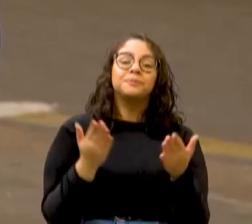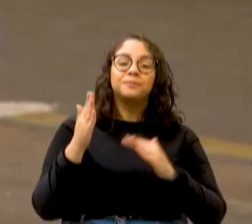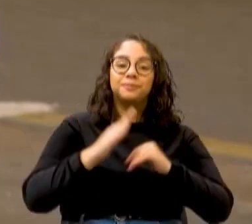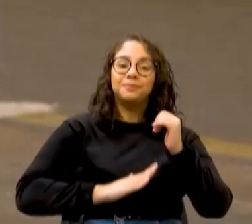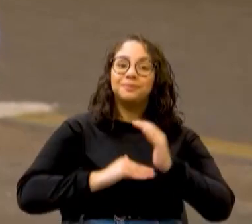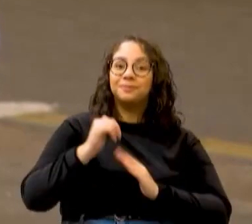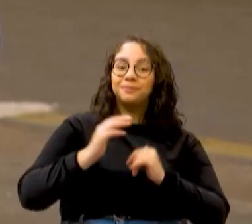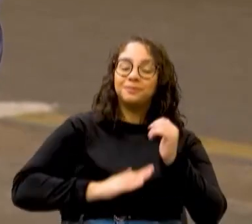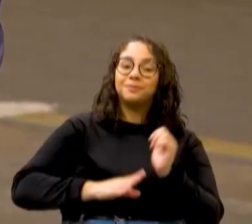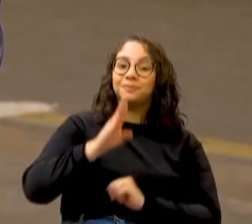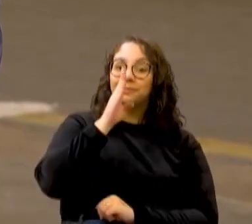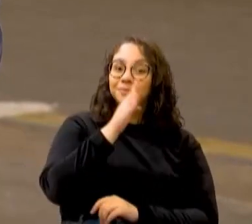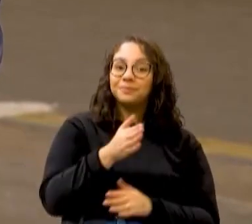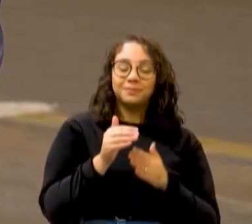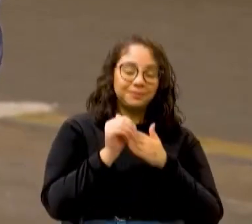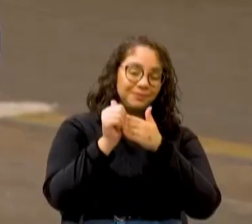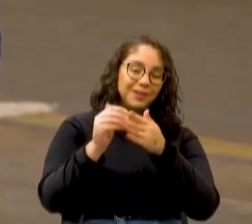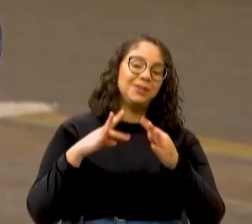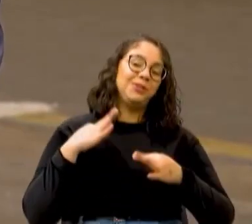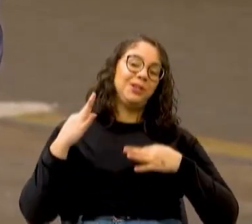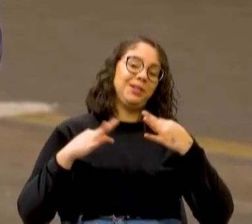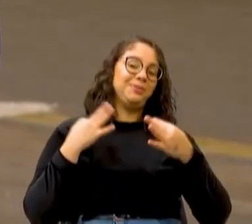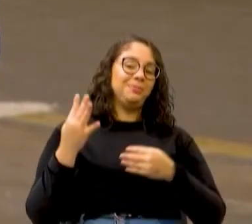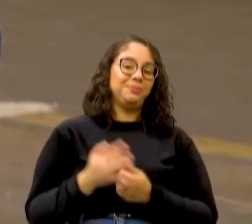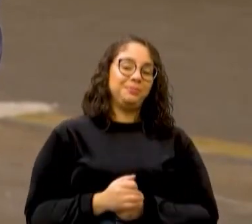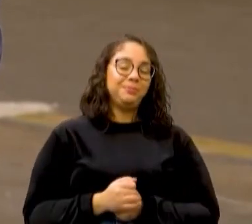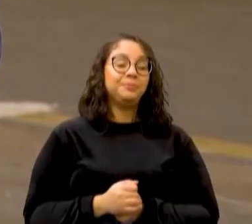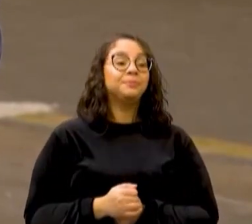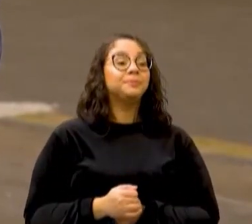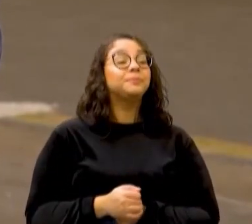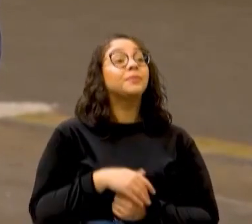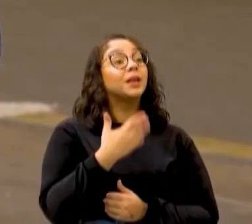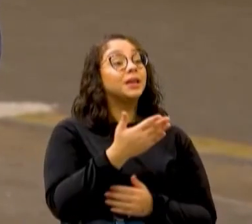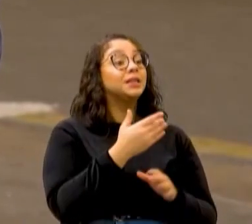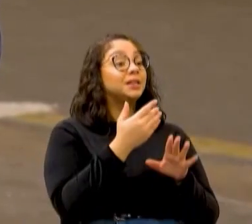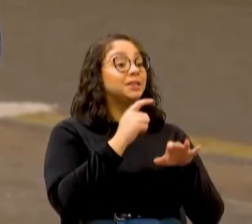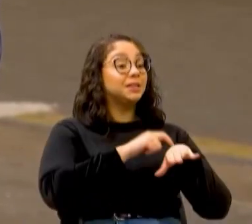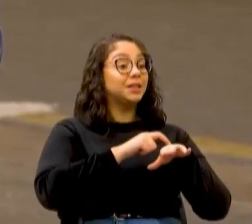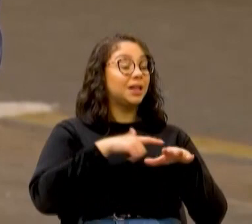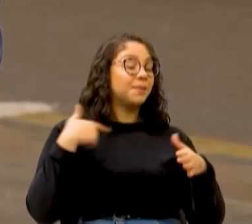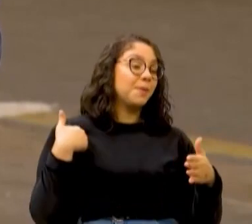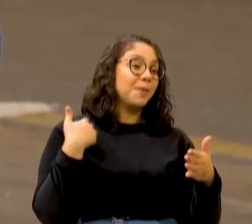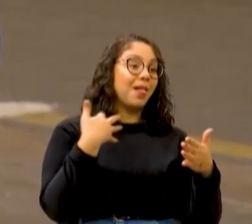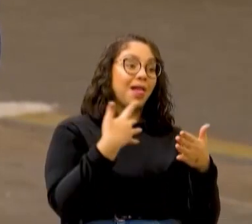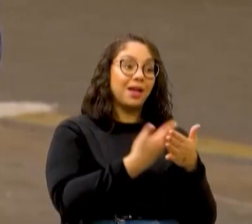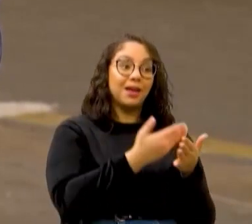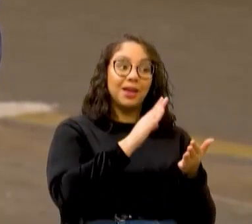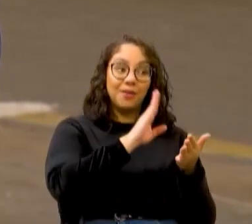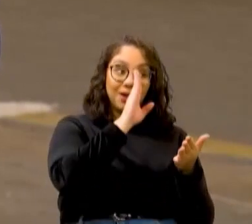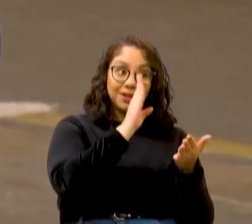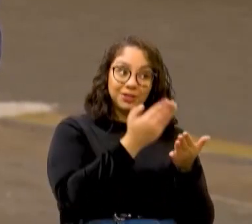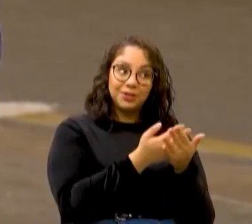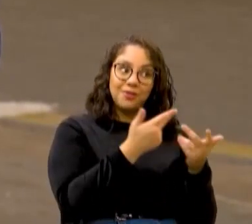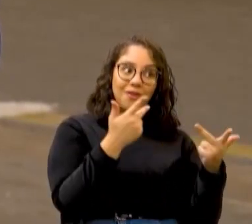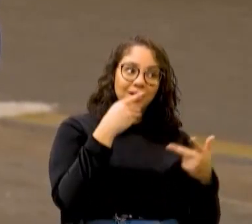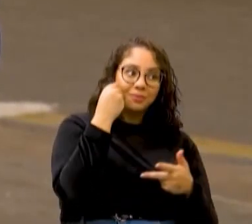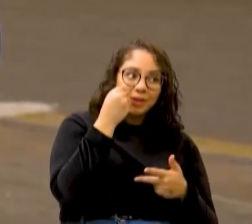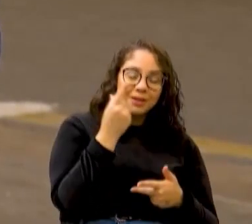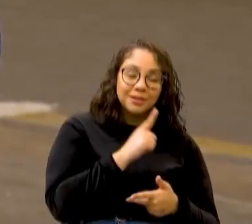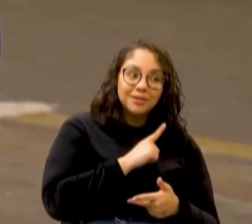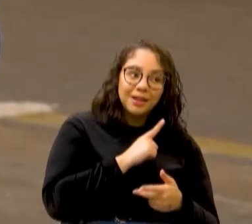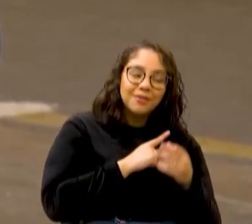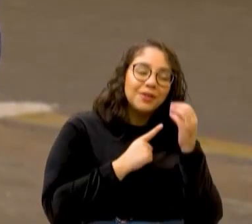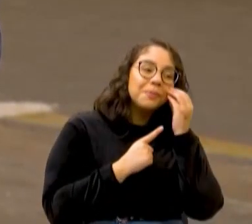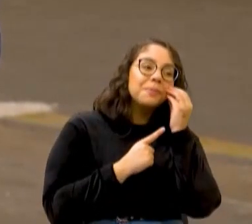estar atuando realmente mais como guia de turismo E durante todo esse tempo Acredito que você tenha passado